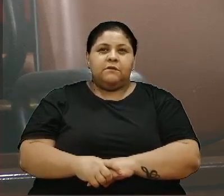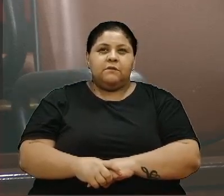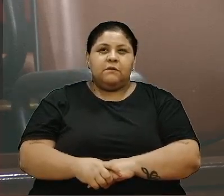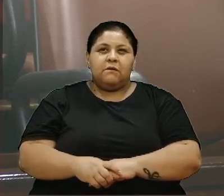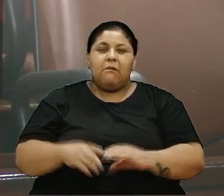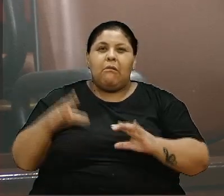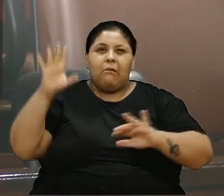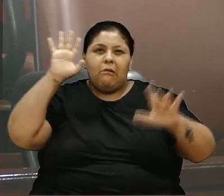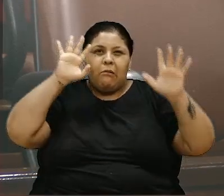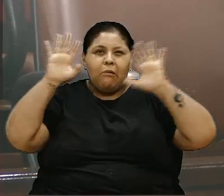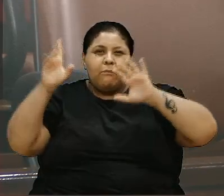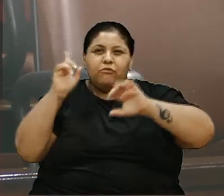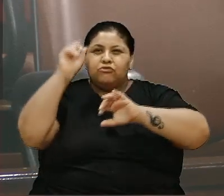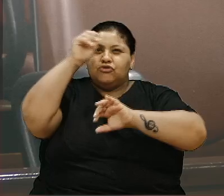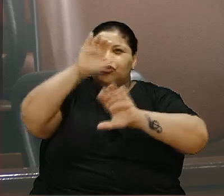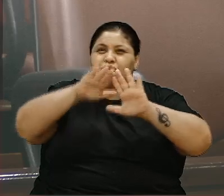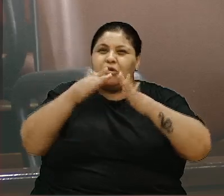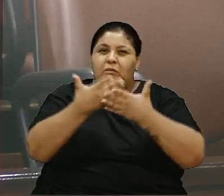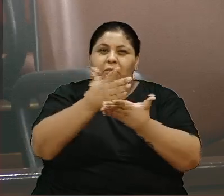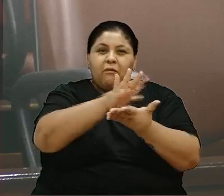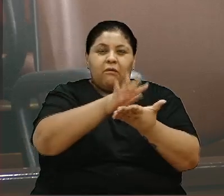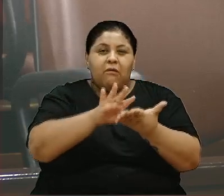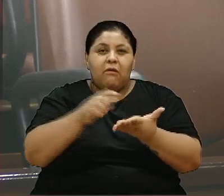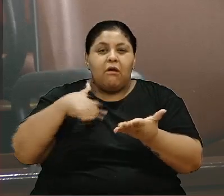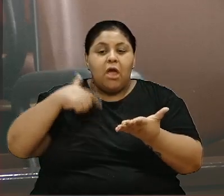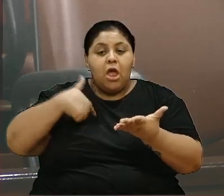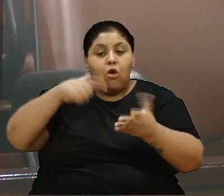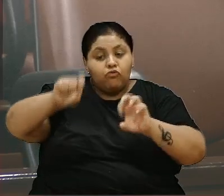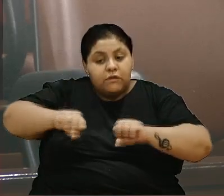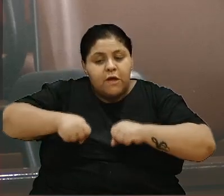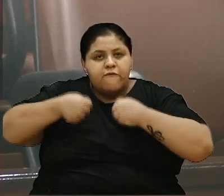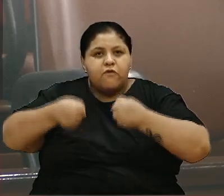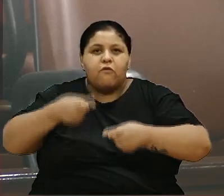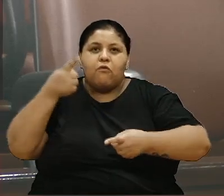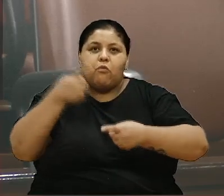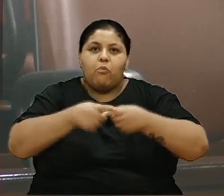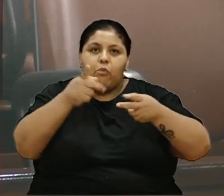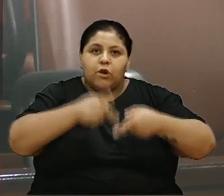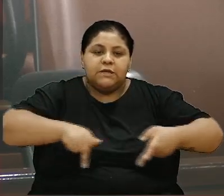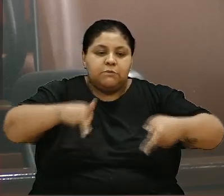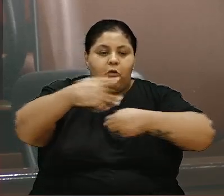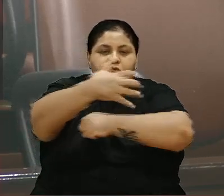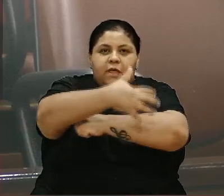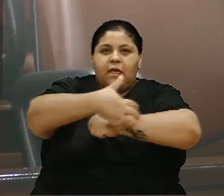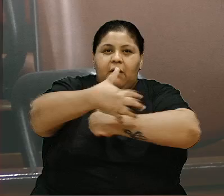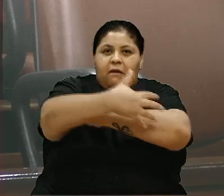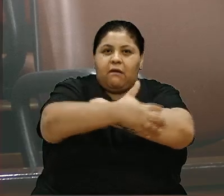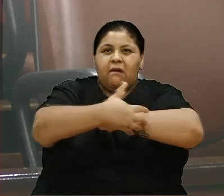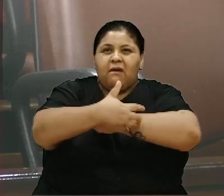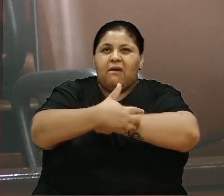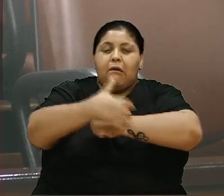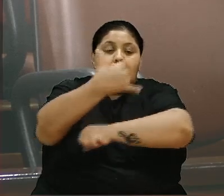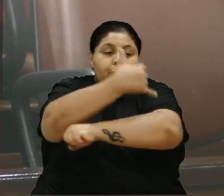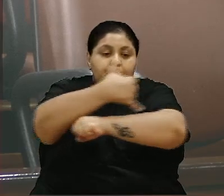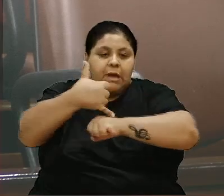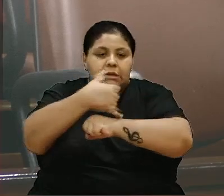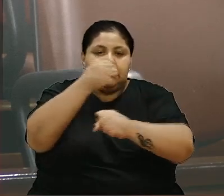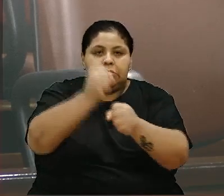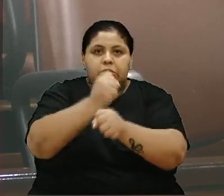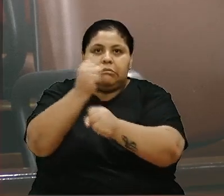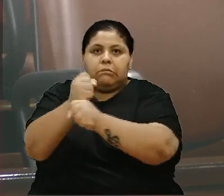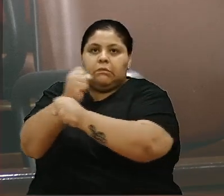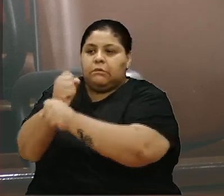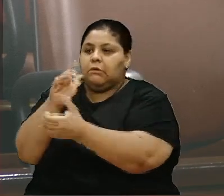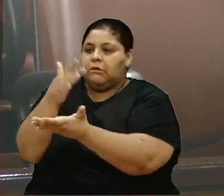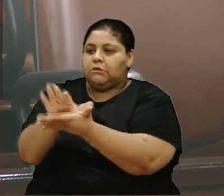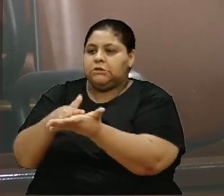marginalizou também a questão das escolas de samba. Eu sou defensor, porque esse povo das periferias, eles passam o ano inteiro lá com seu samba,